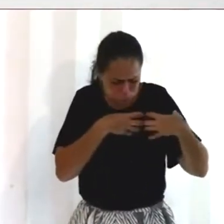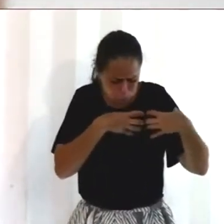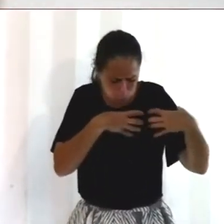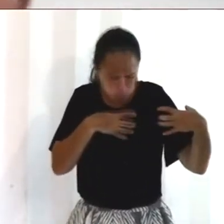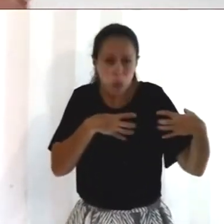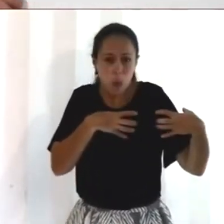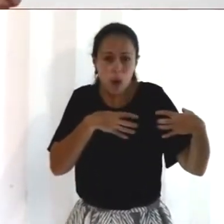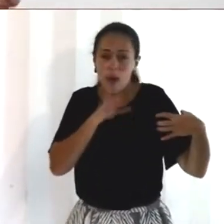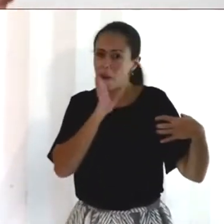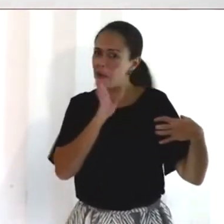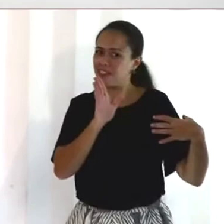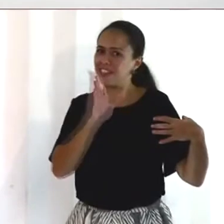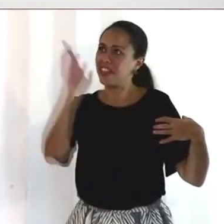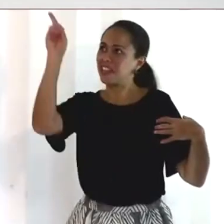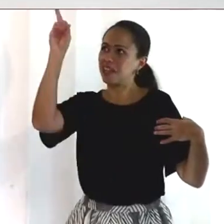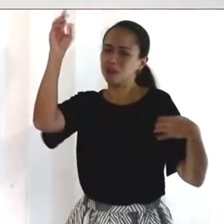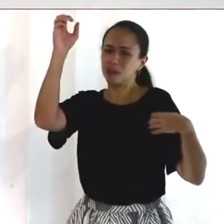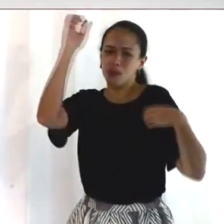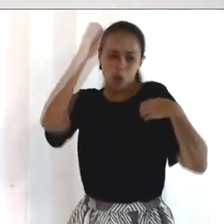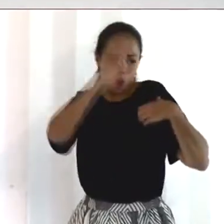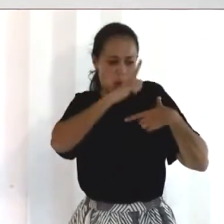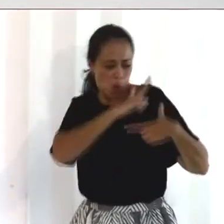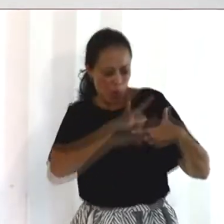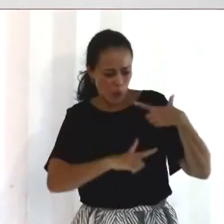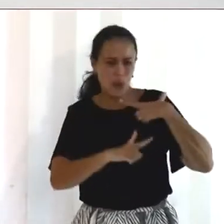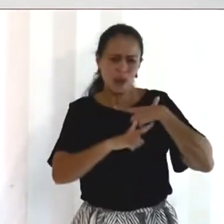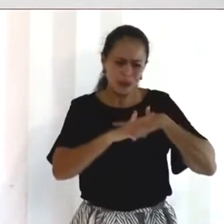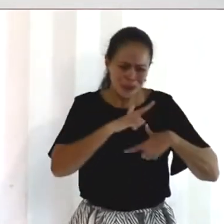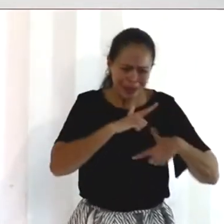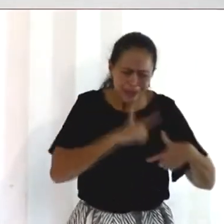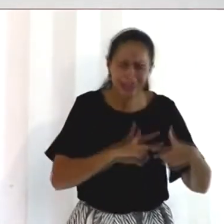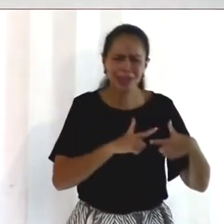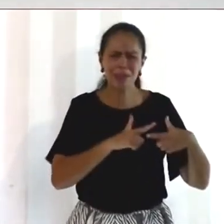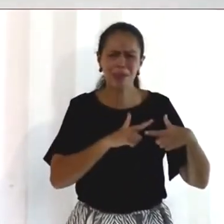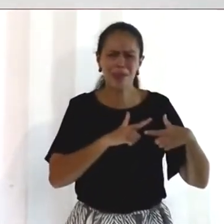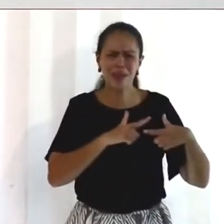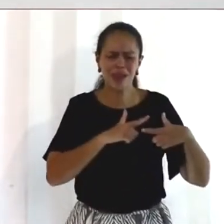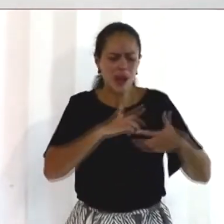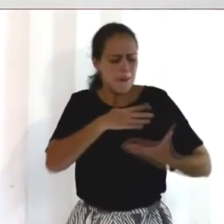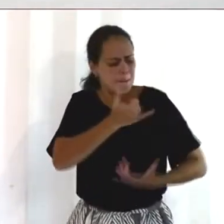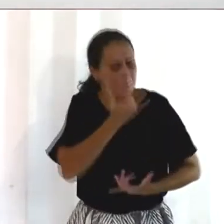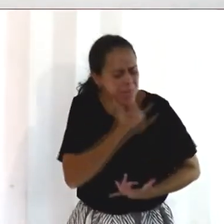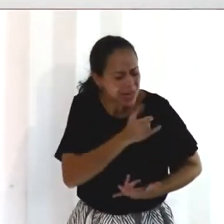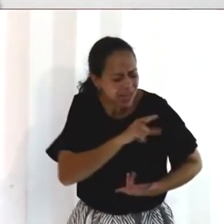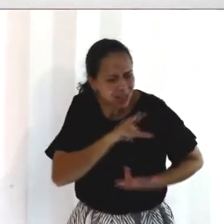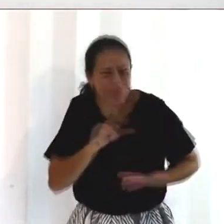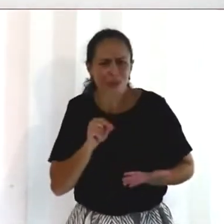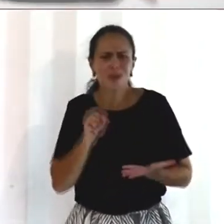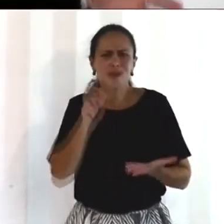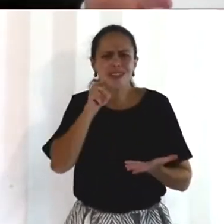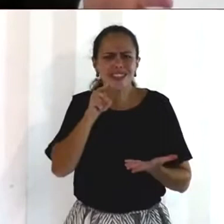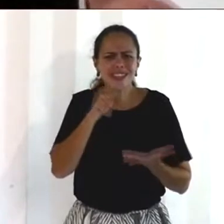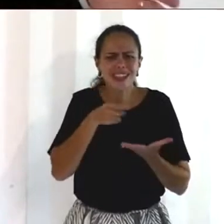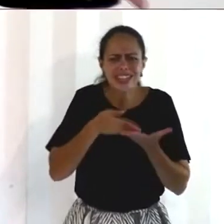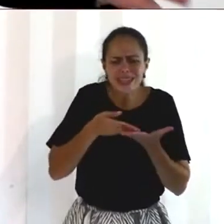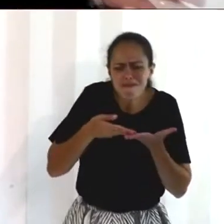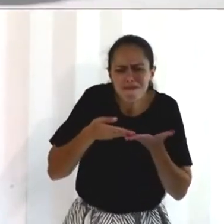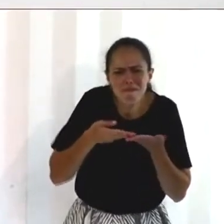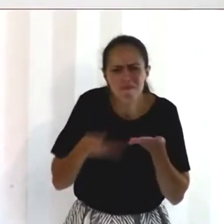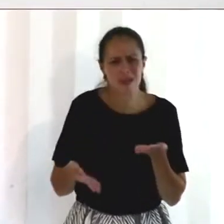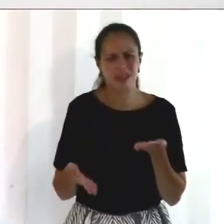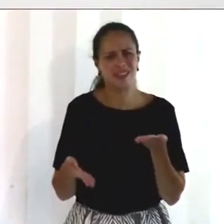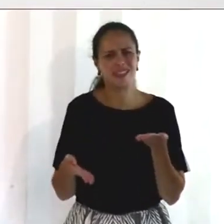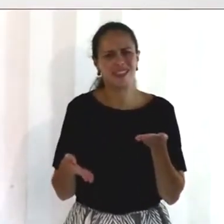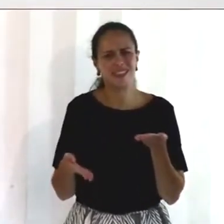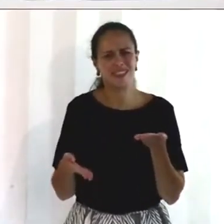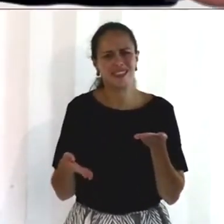o nosso Deus. Quem não lê a palavra, quem não come dessa palavra, não tem o